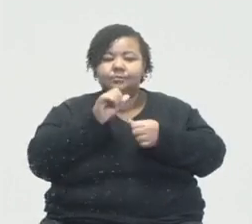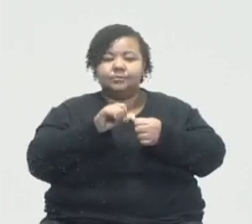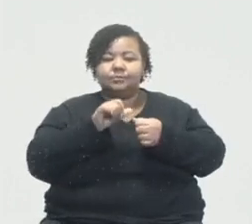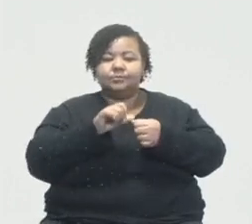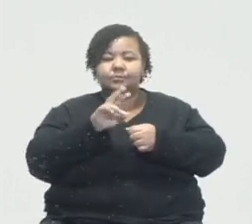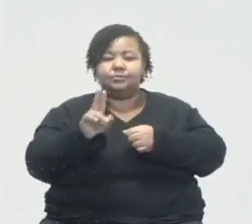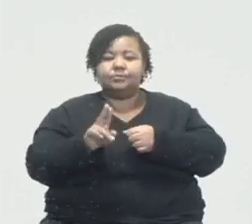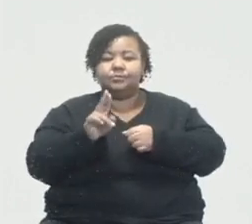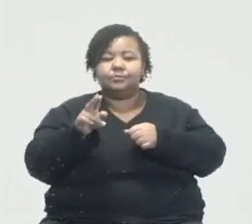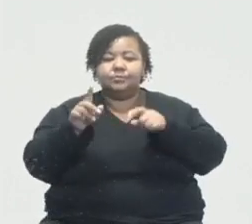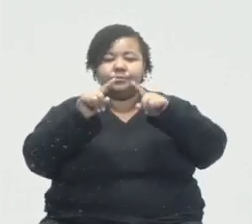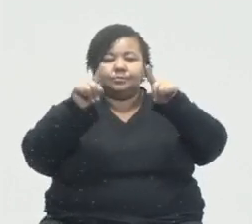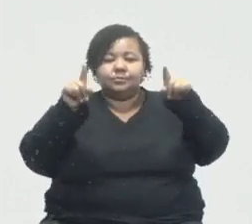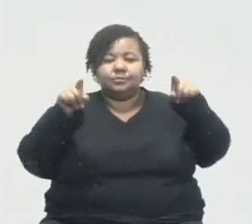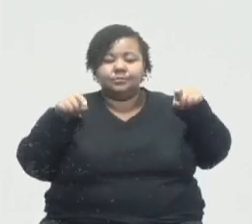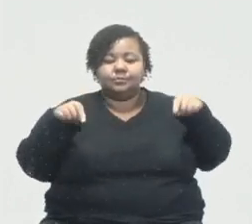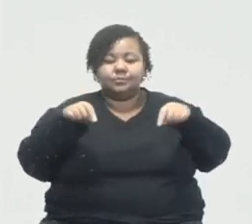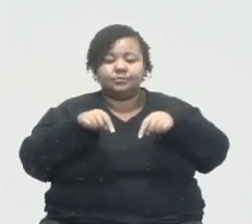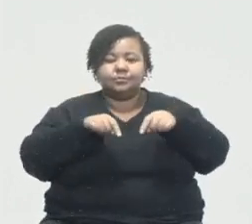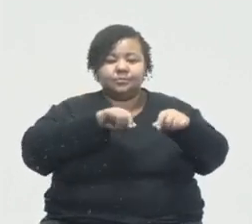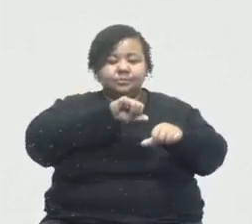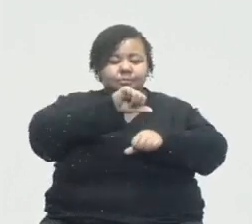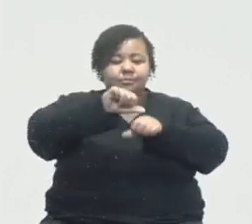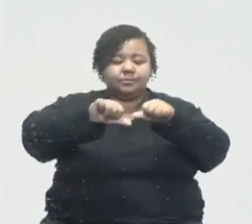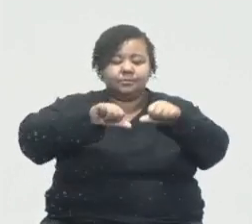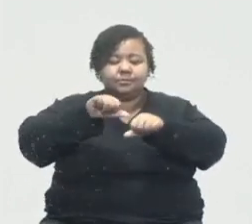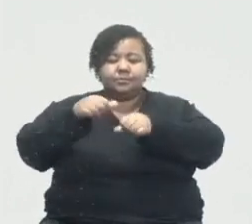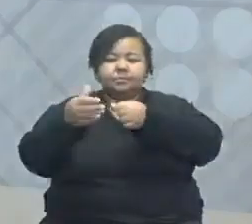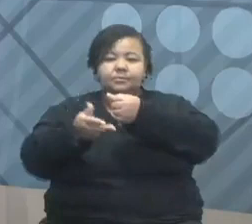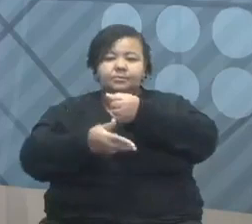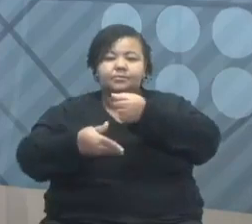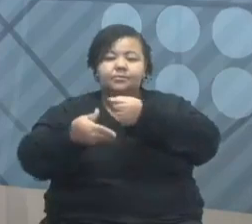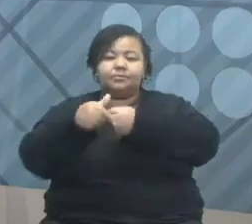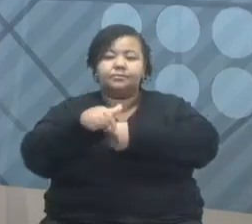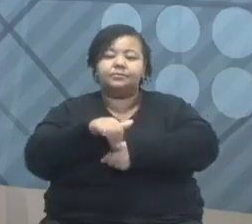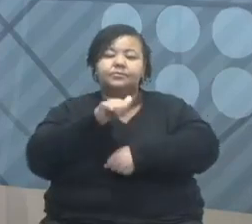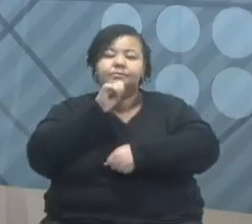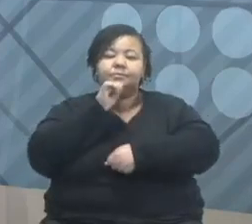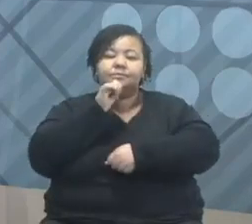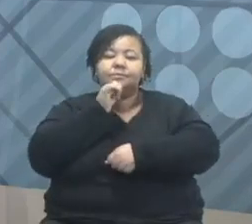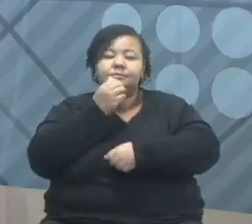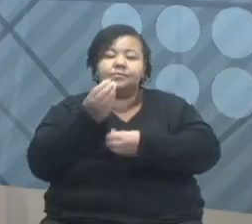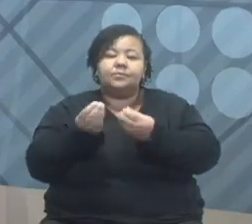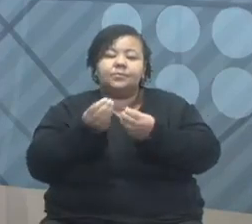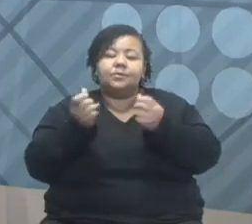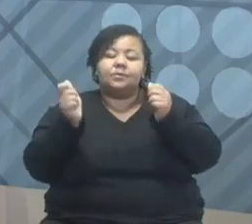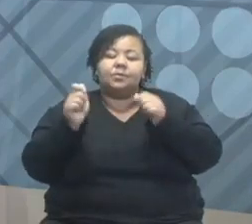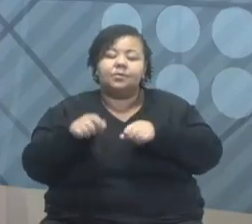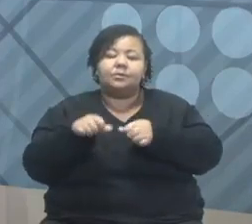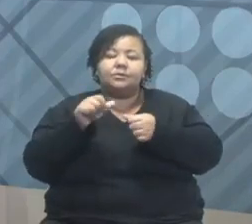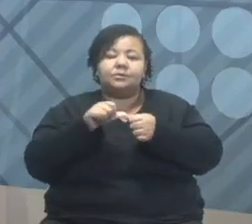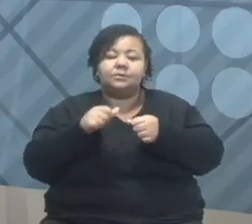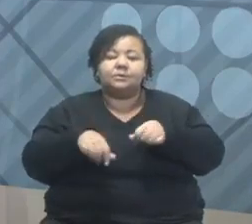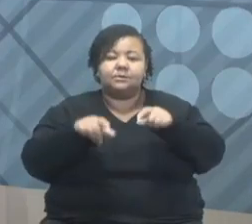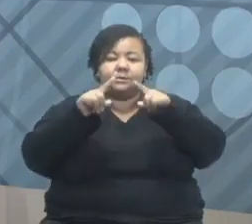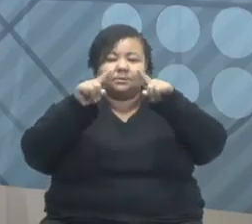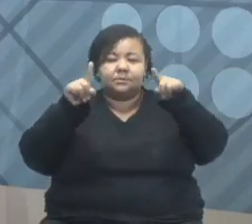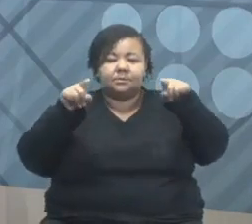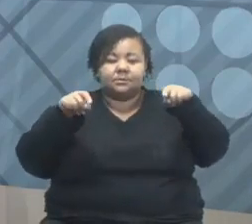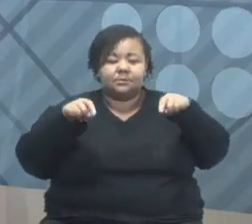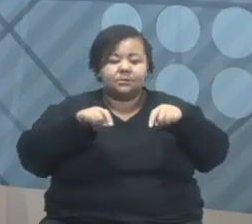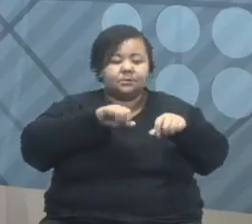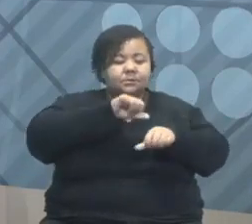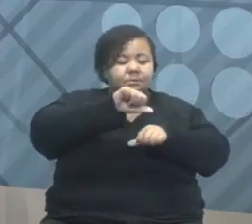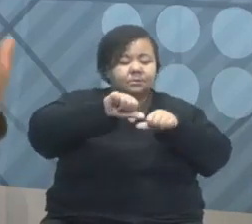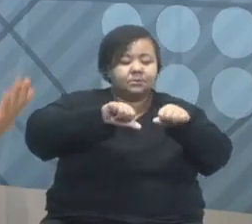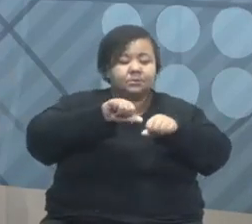uso da matriz mudança de base. Então, é um exemplo de como a gente poderia trabalhar com essa matriz mudança de